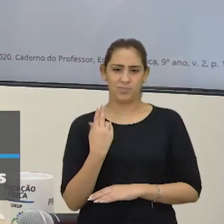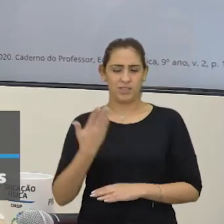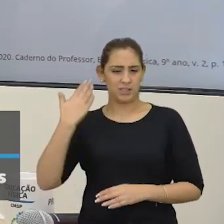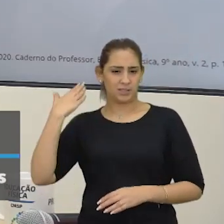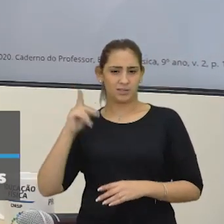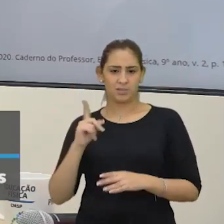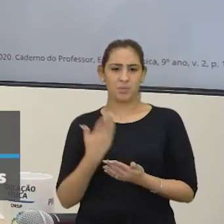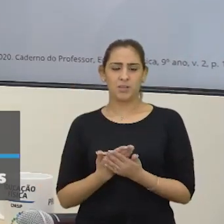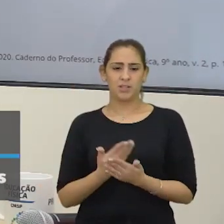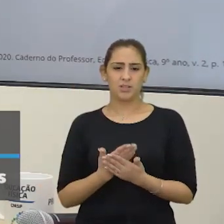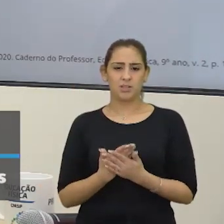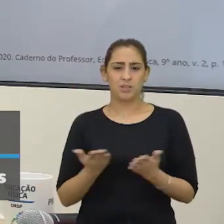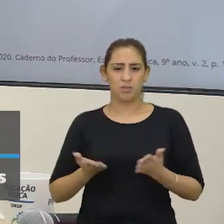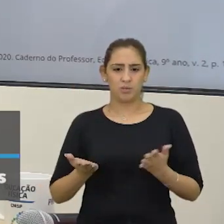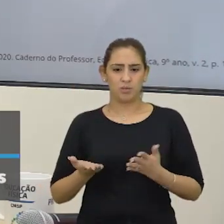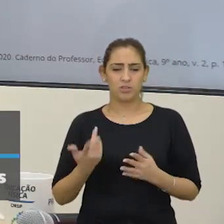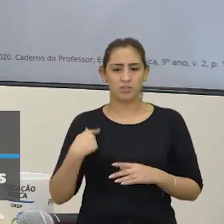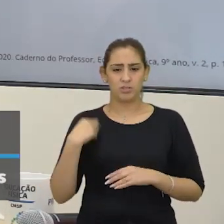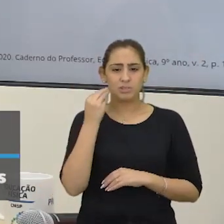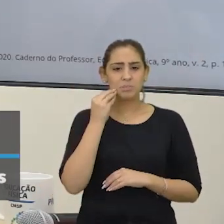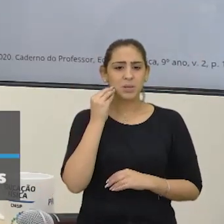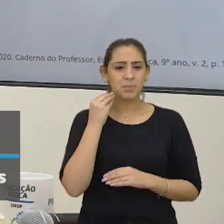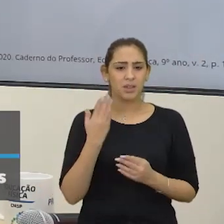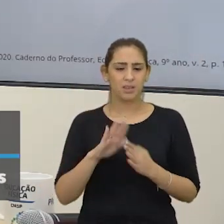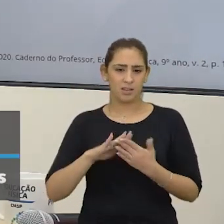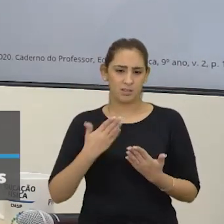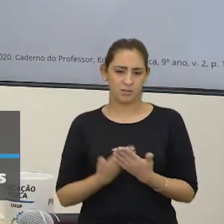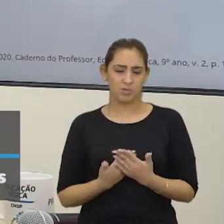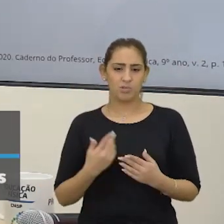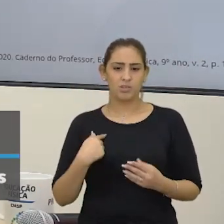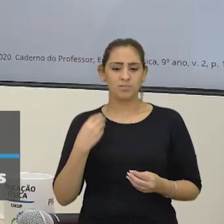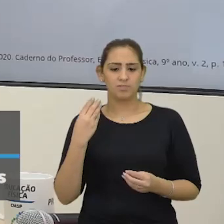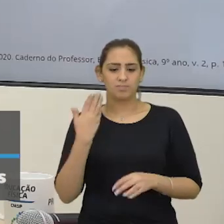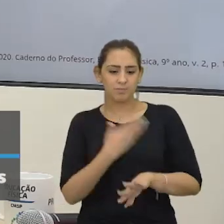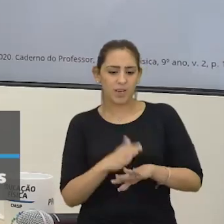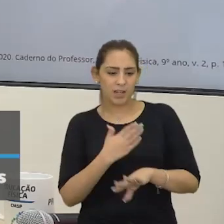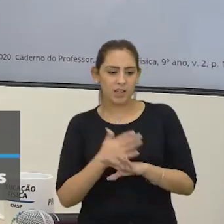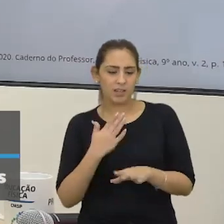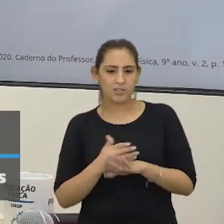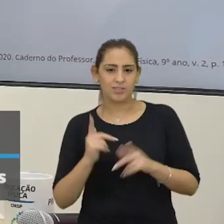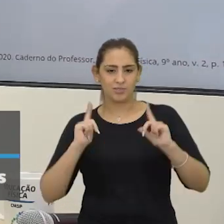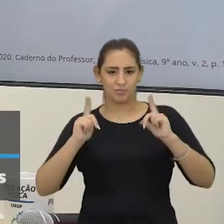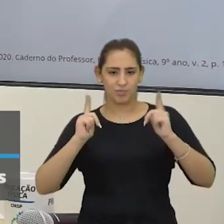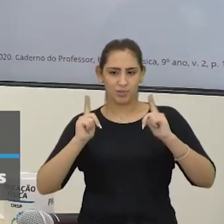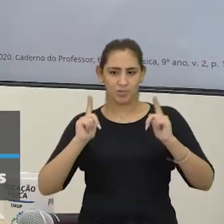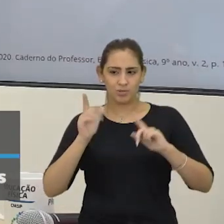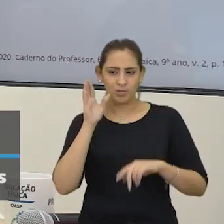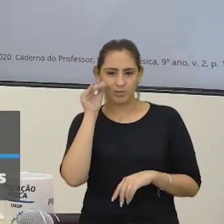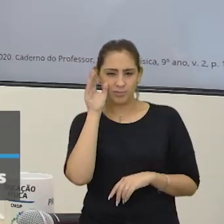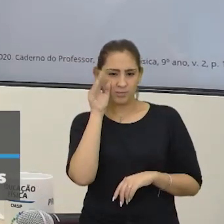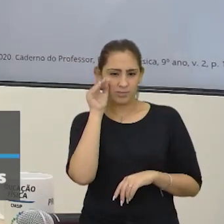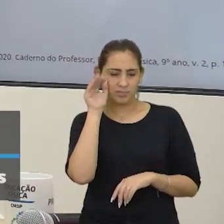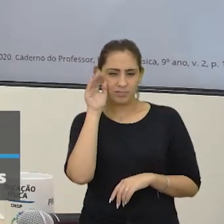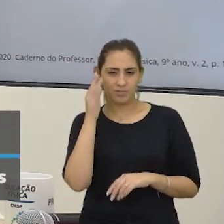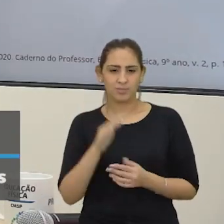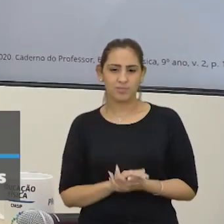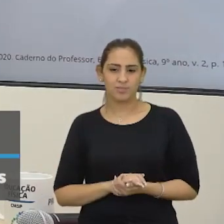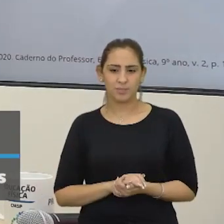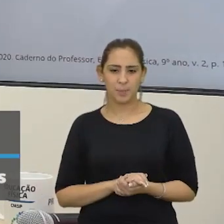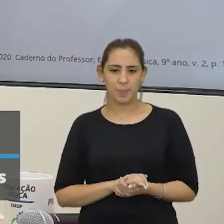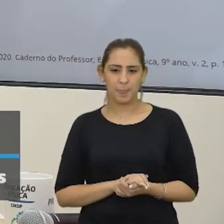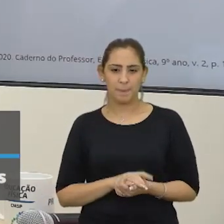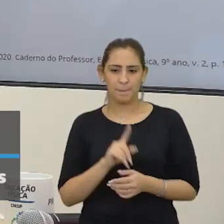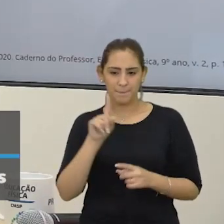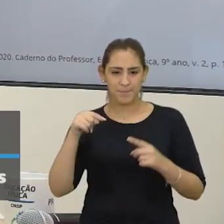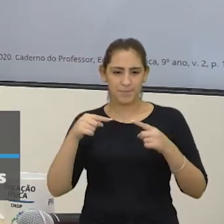escola. E hoje a gente experimenta na escola. A gente fala das práticas de aventura, né, que a gente propõe na escola. Então,